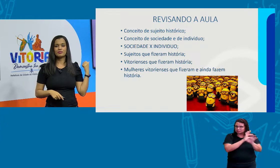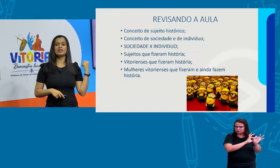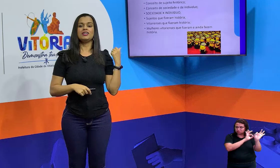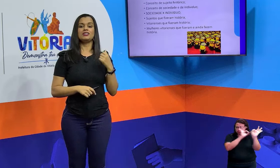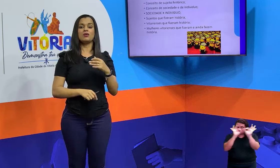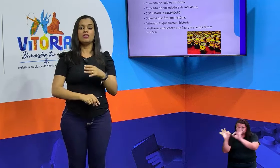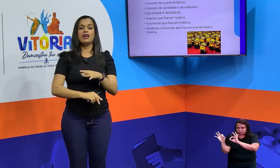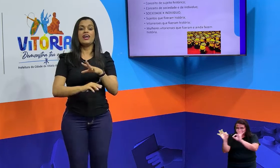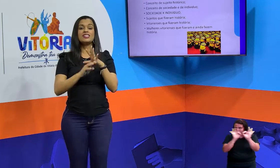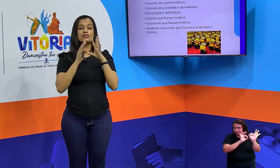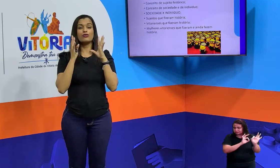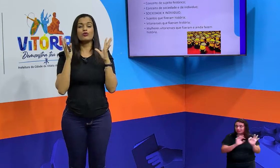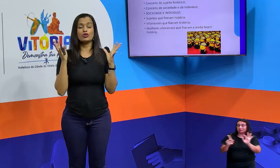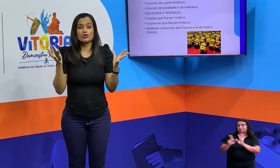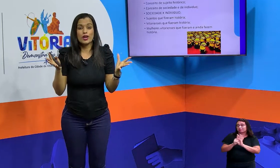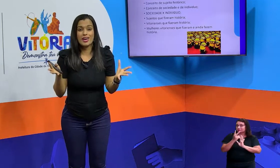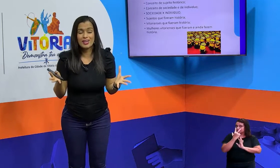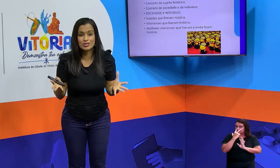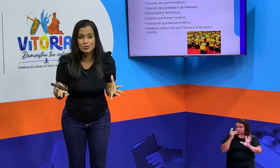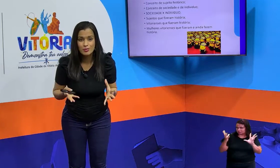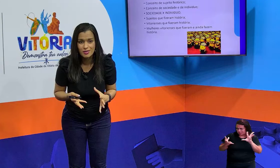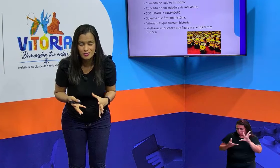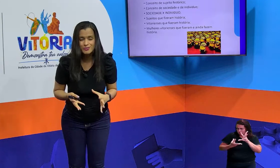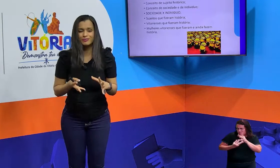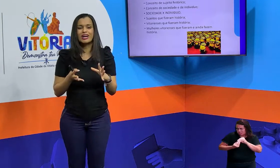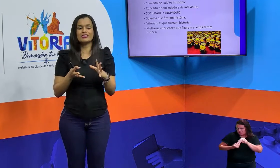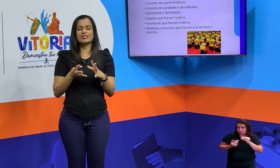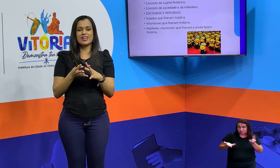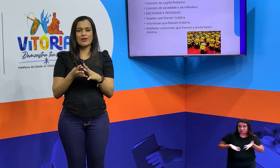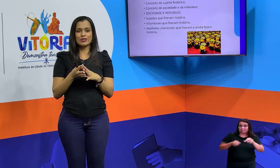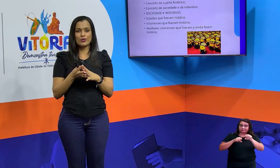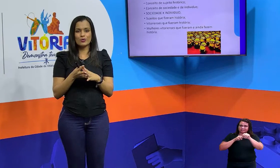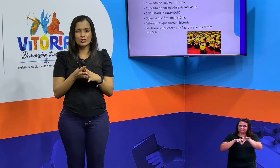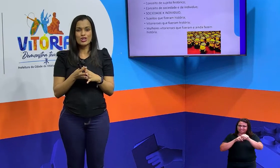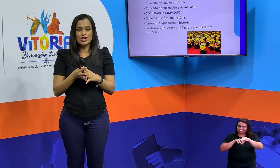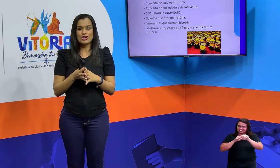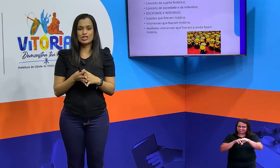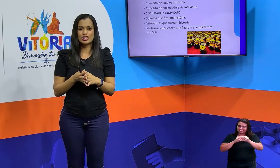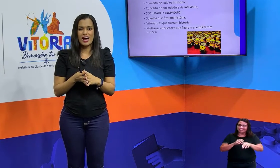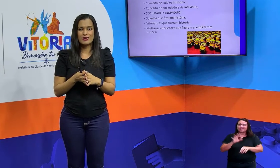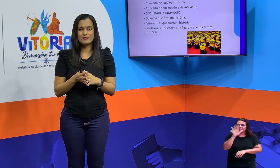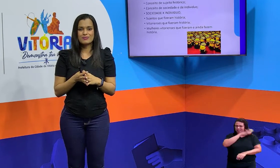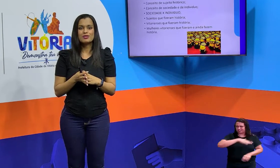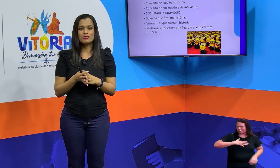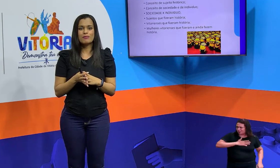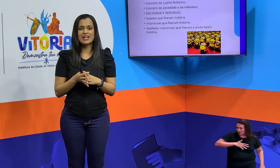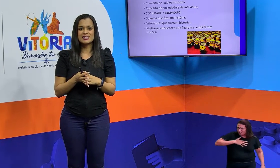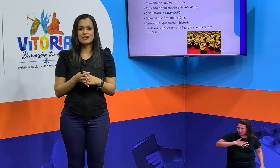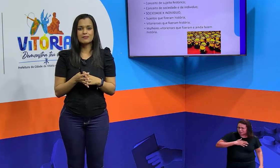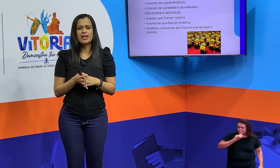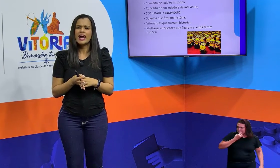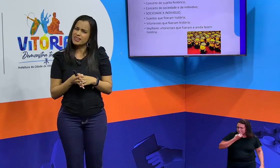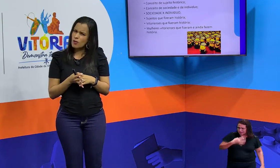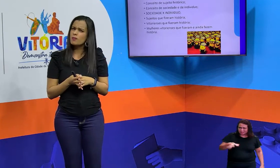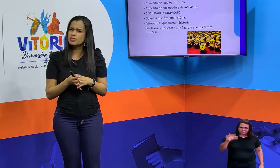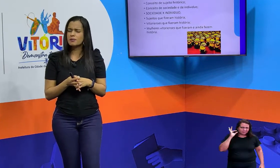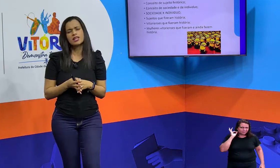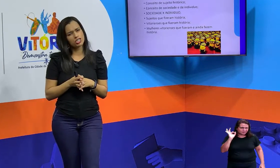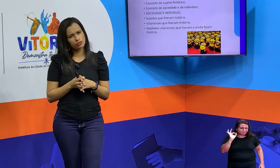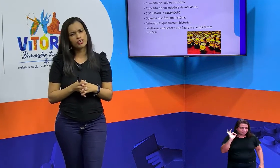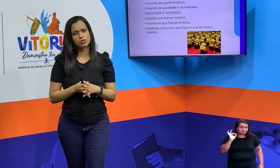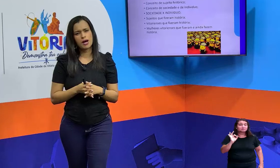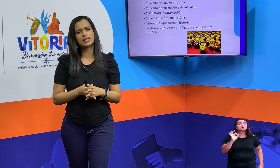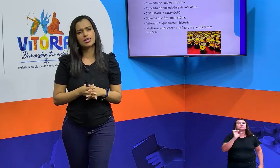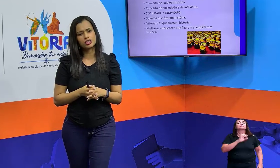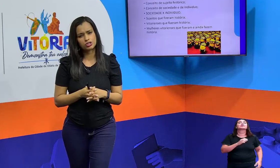Antão. Então, esse foi o nosso resumão da nossa aula de hoje. Gostaram? Foi massa? É tão bom saber